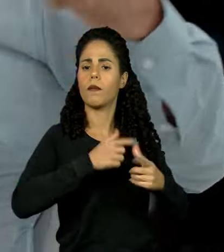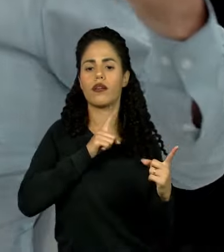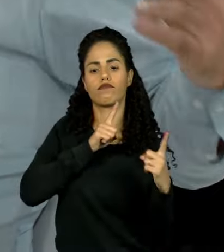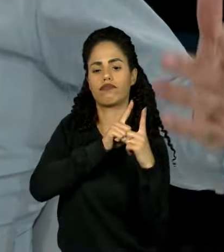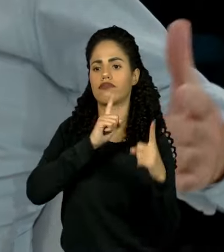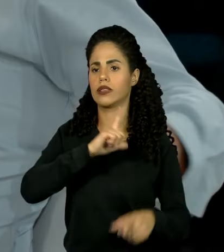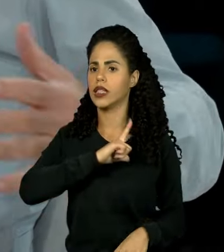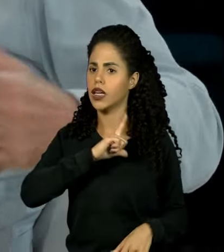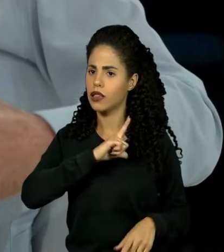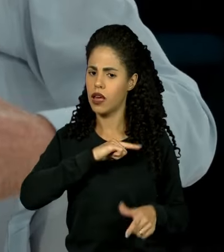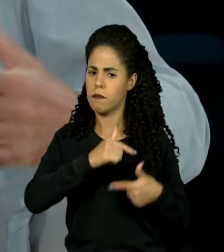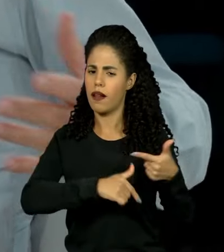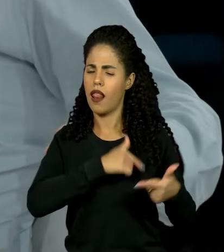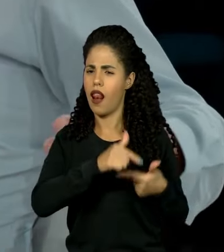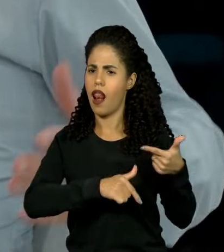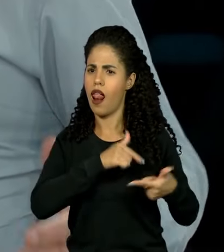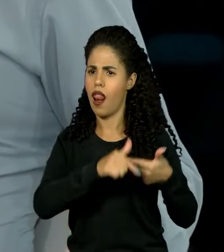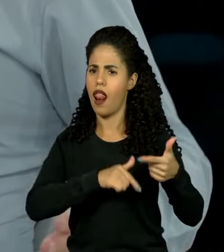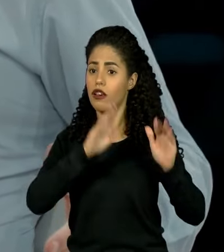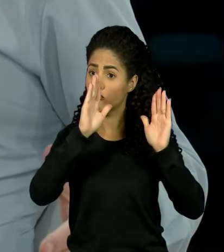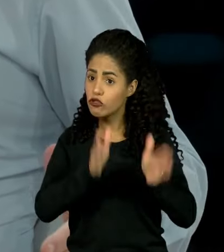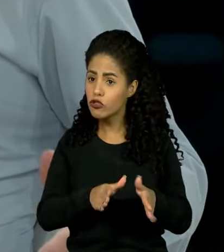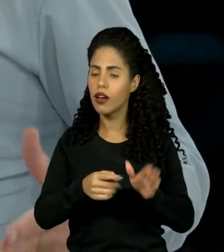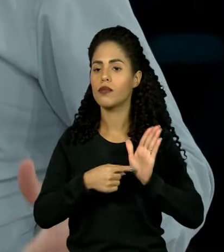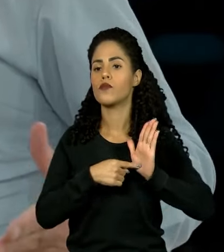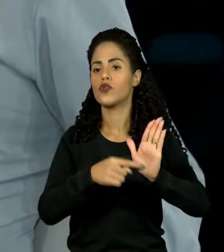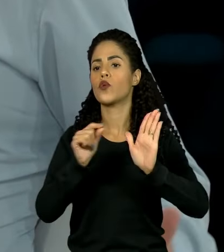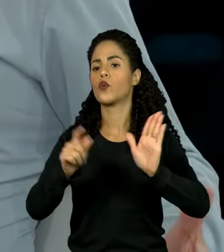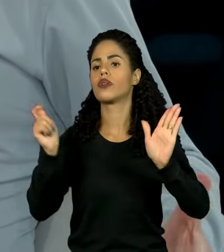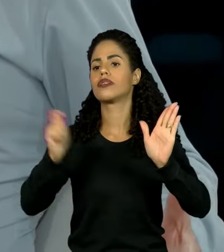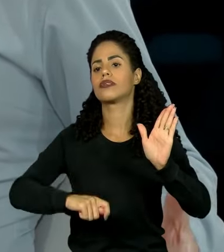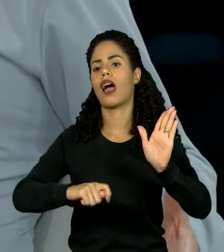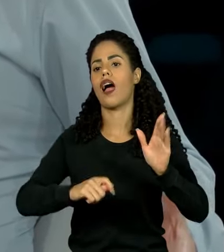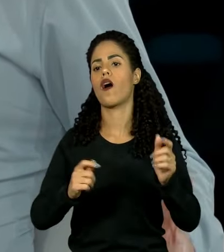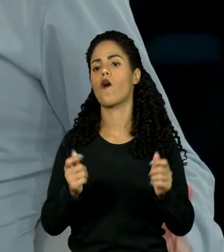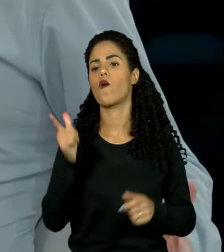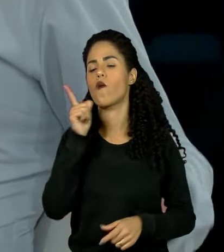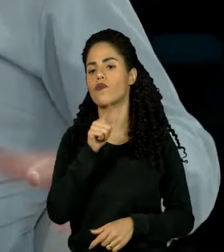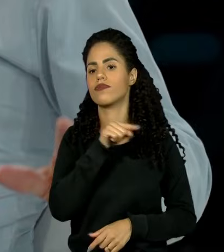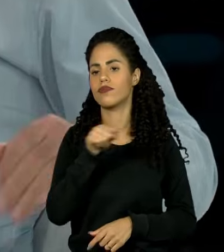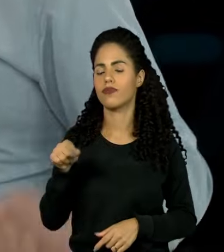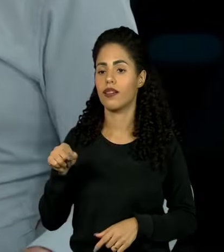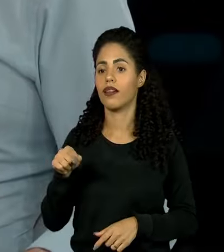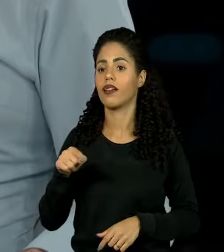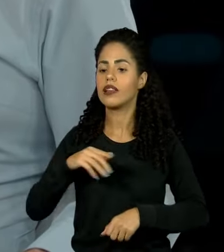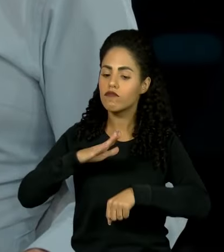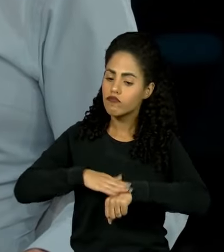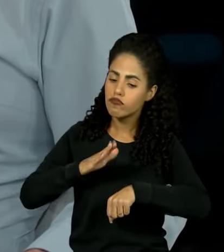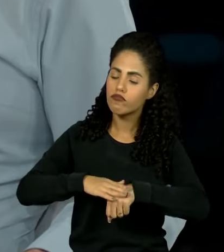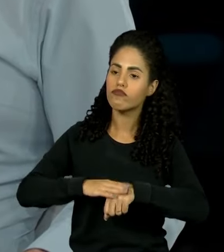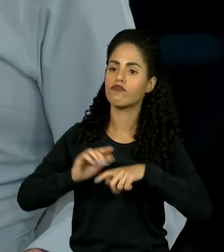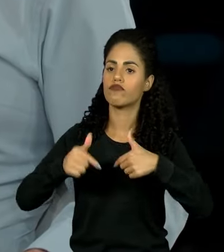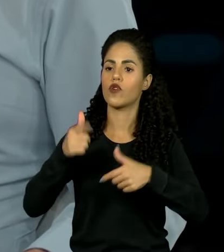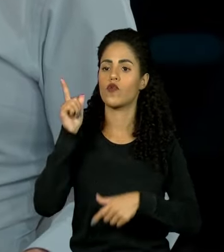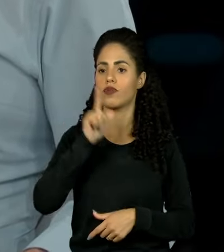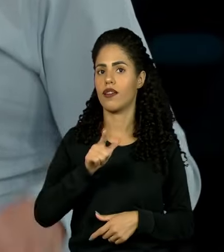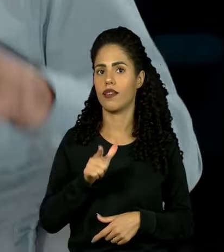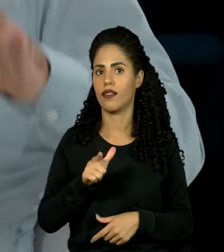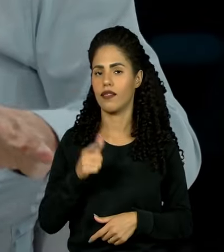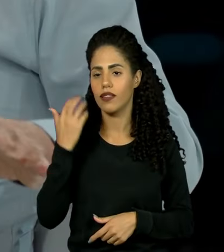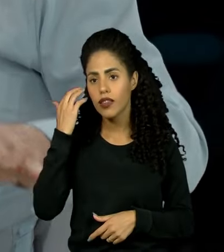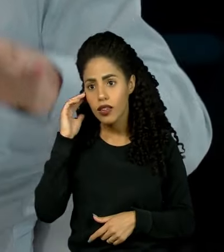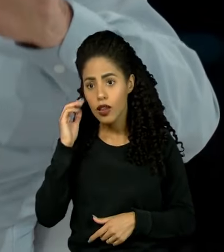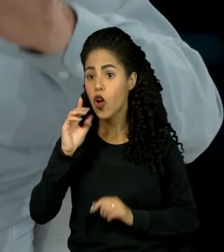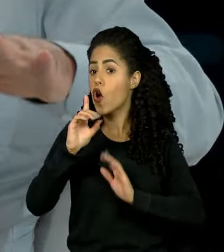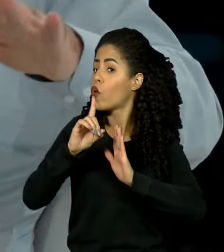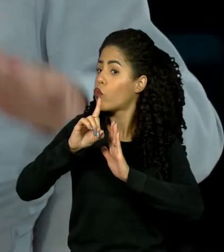de de todo o trabalho que é feito mostrar que é possível e é aquilo que elas têm direito é viu elas